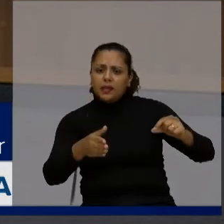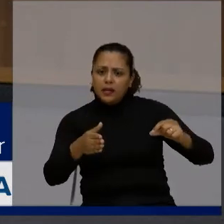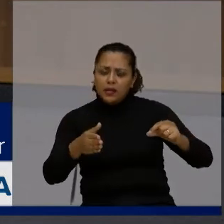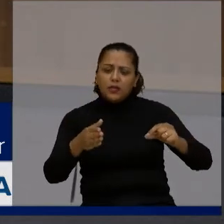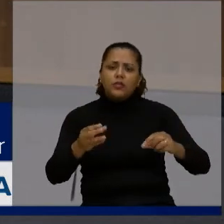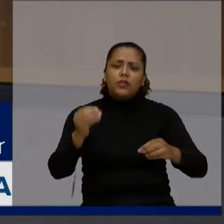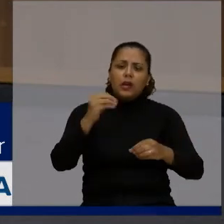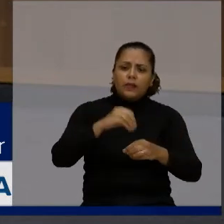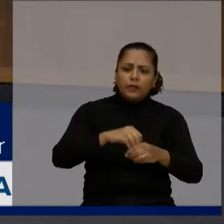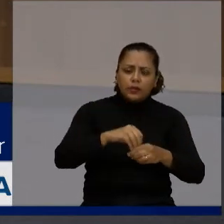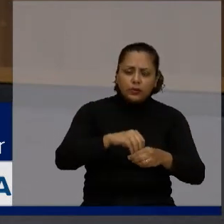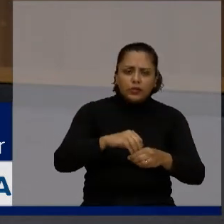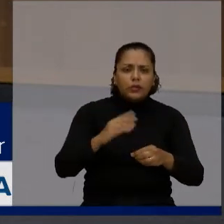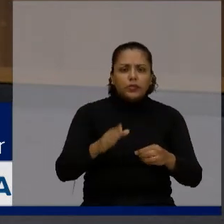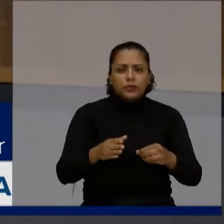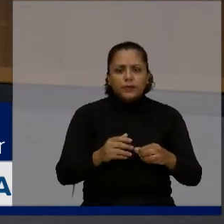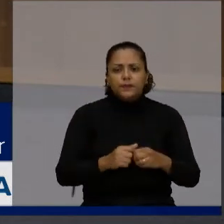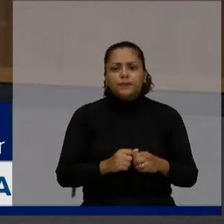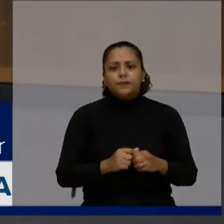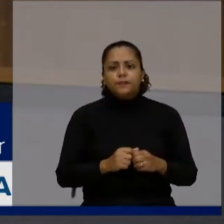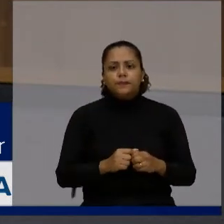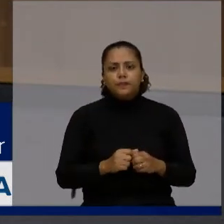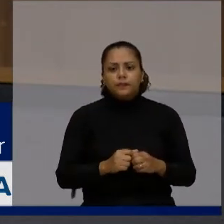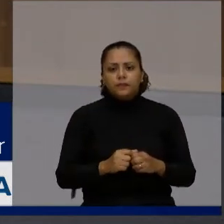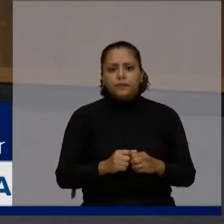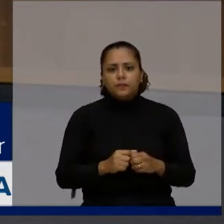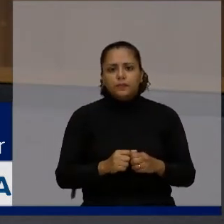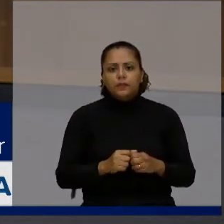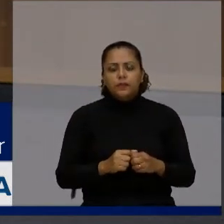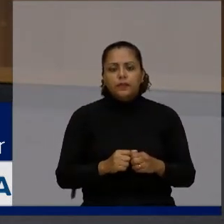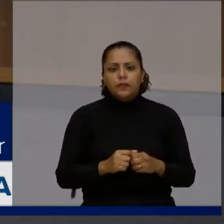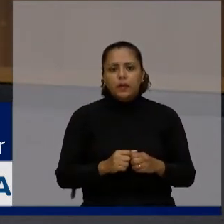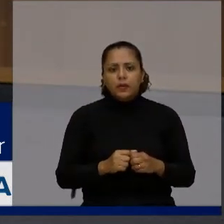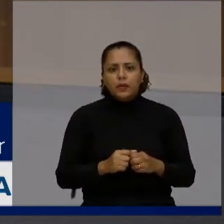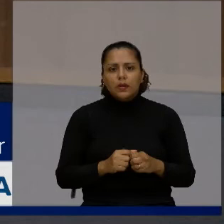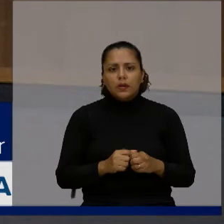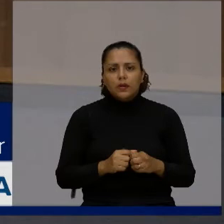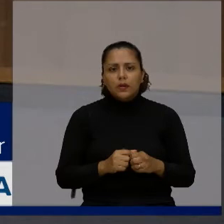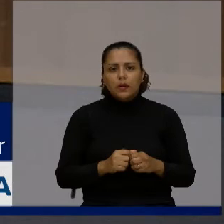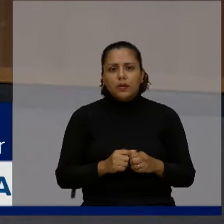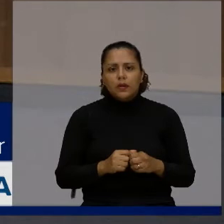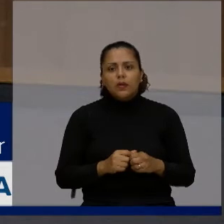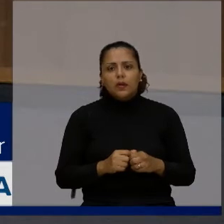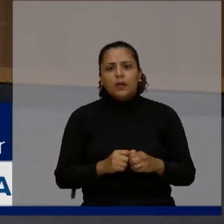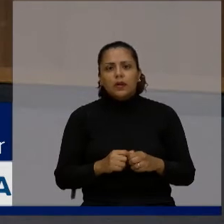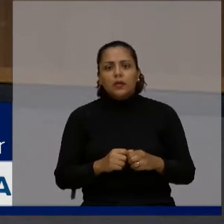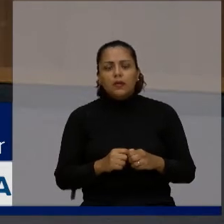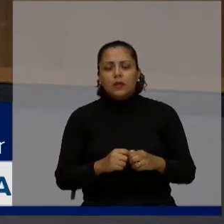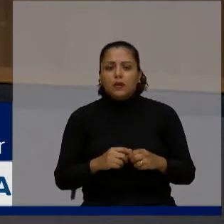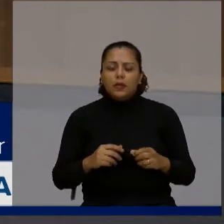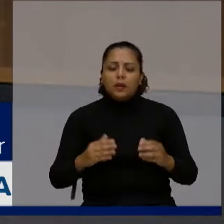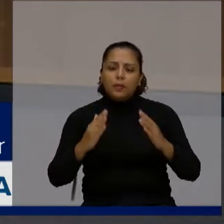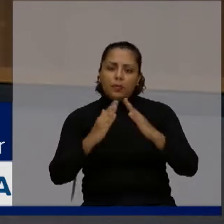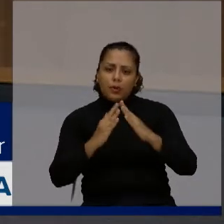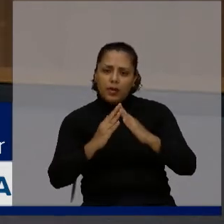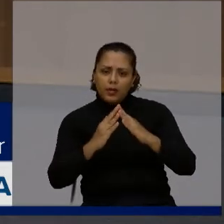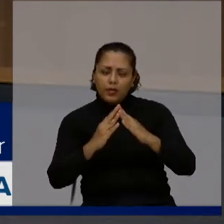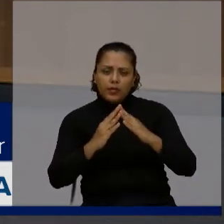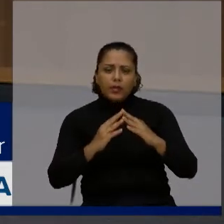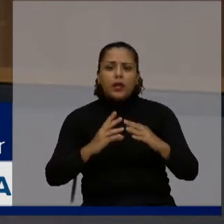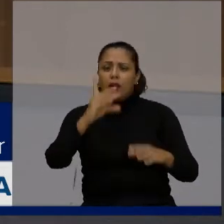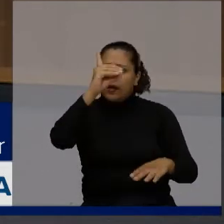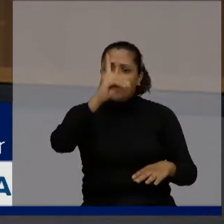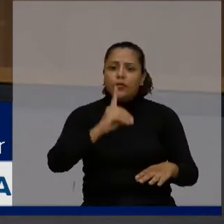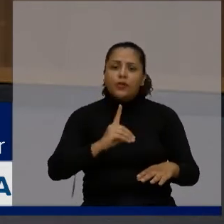ele vai sancionar ou não, mas é importante a gente pensar que moradia digna é um direito. E nesse período de